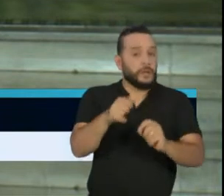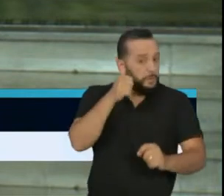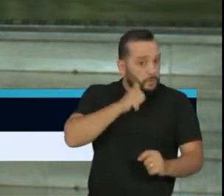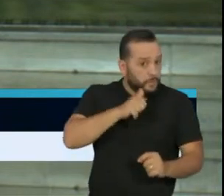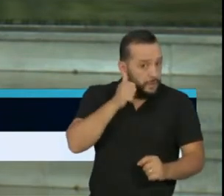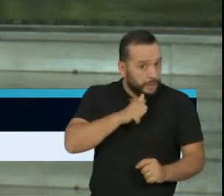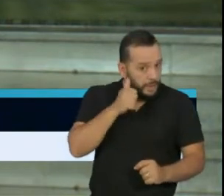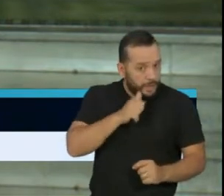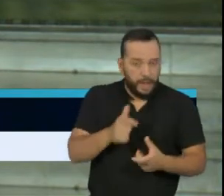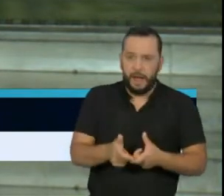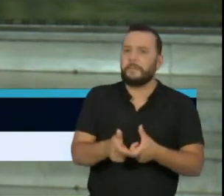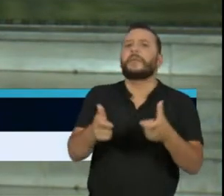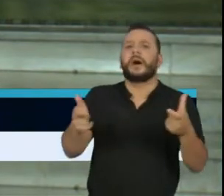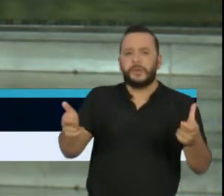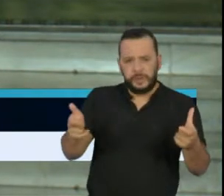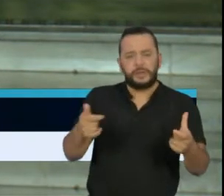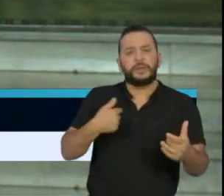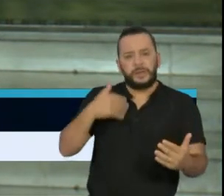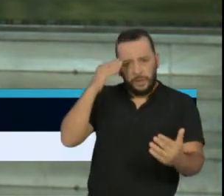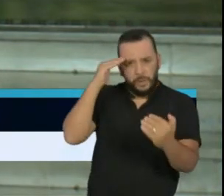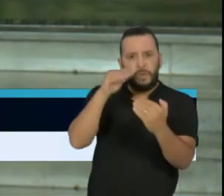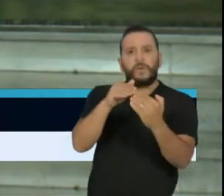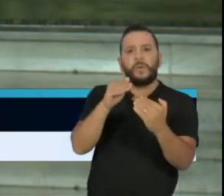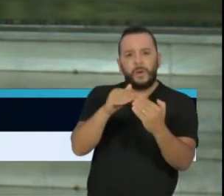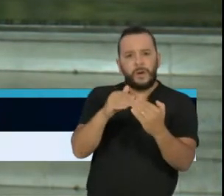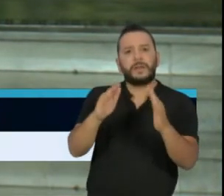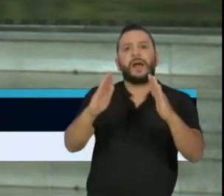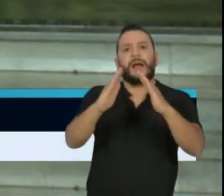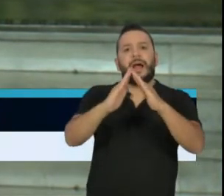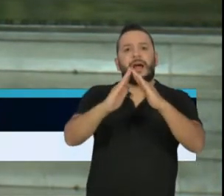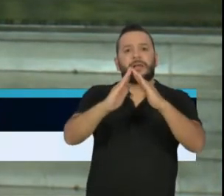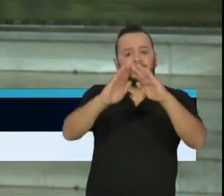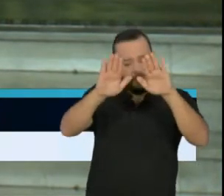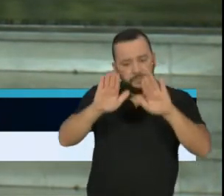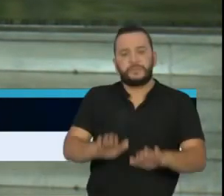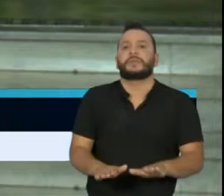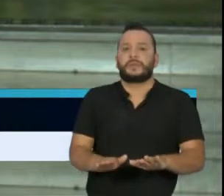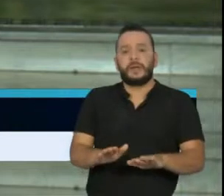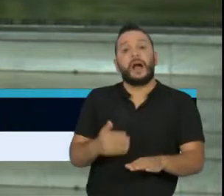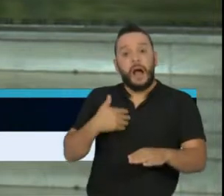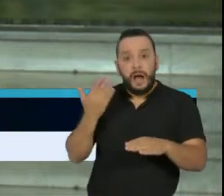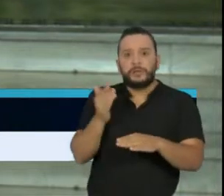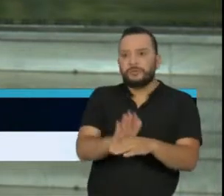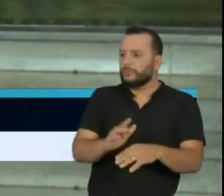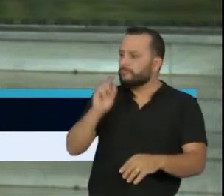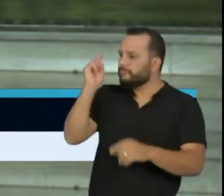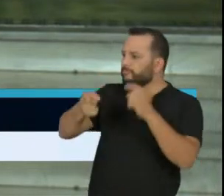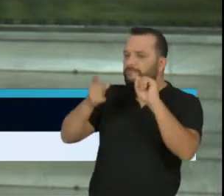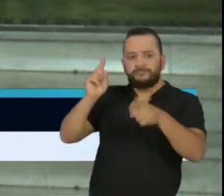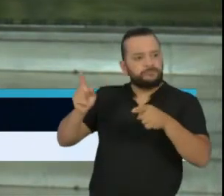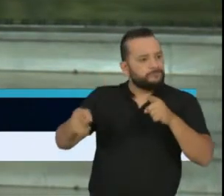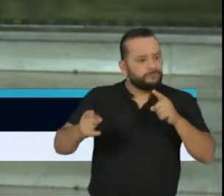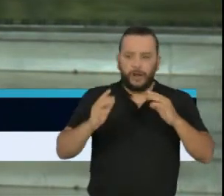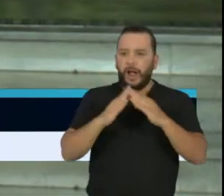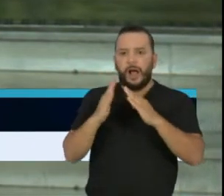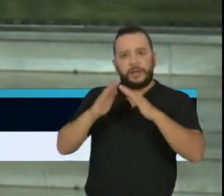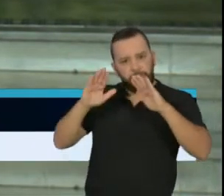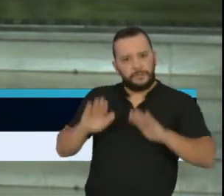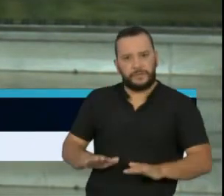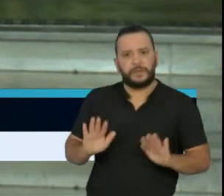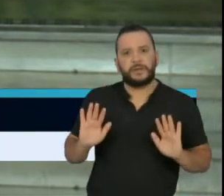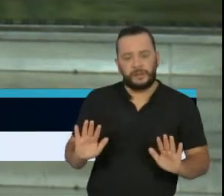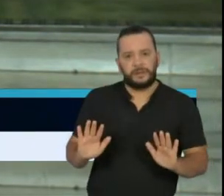mulheres concorda com a medida e ajuda para que ela seja cumprida dentro da sua casa. É